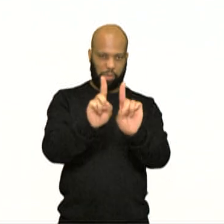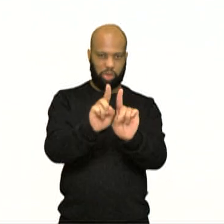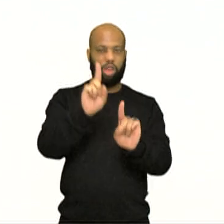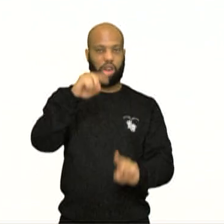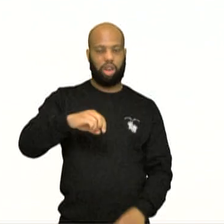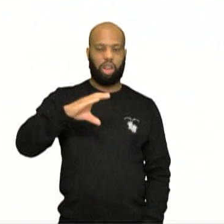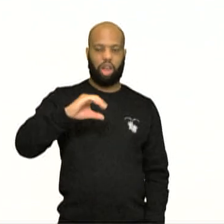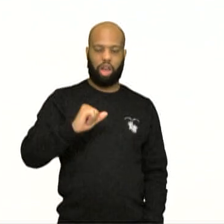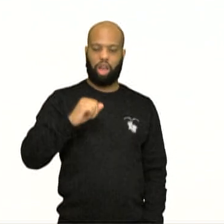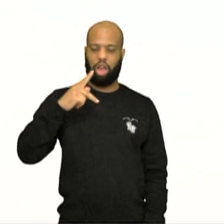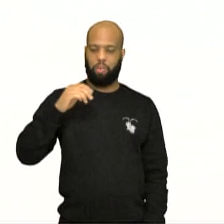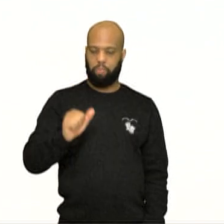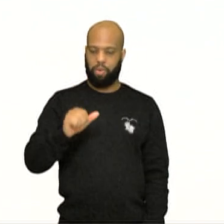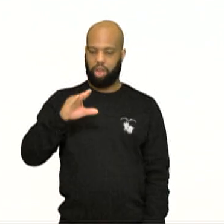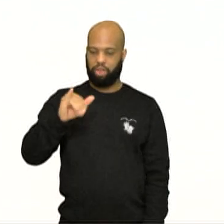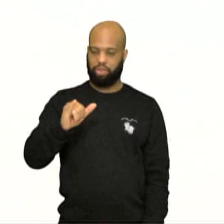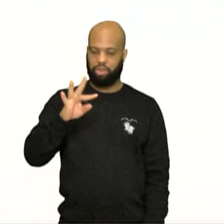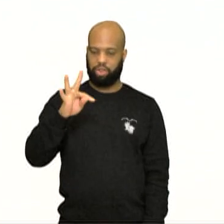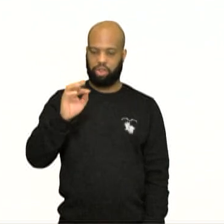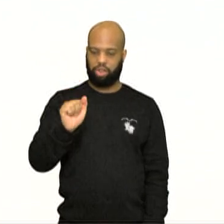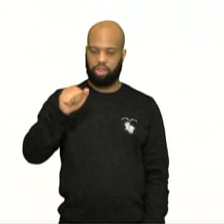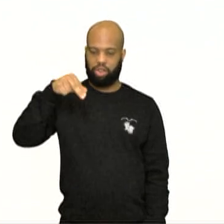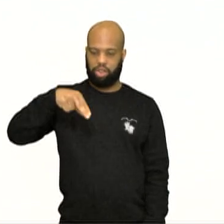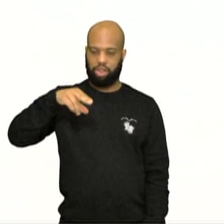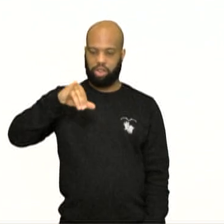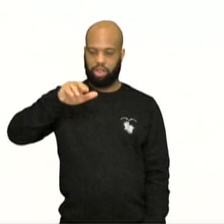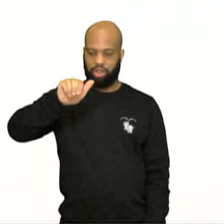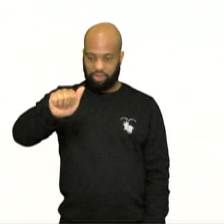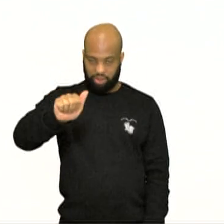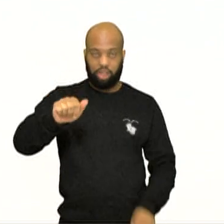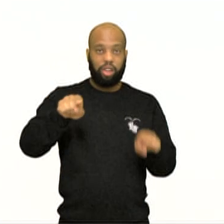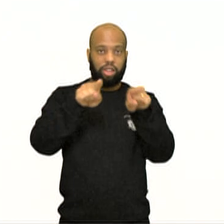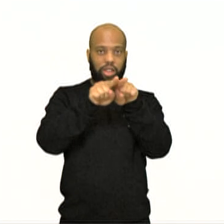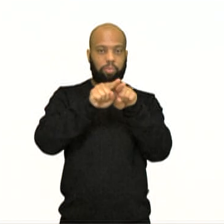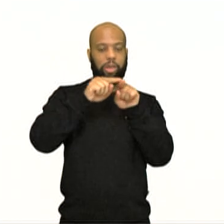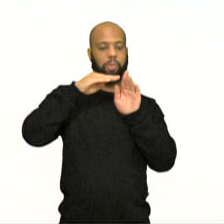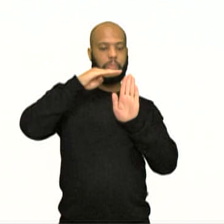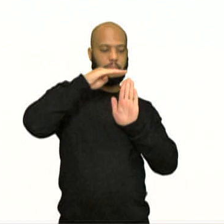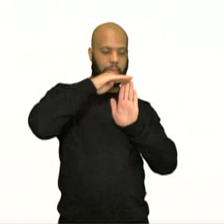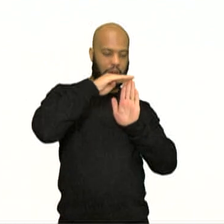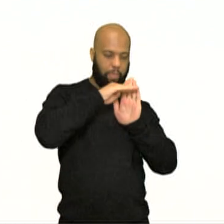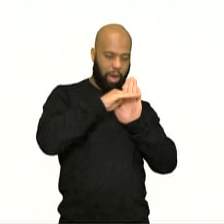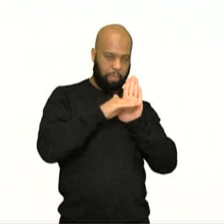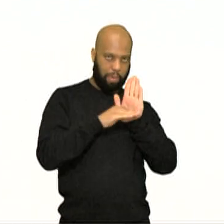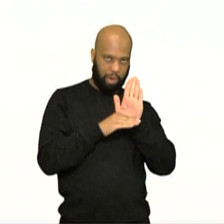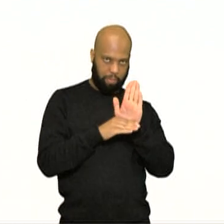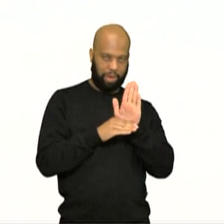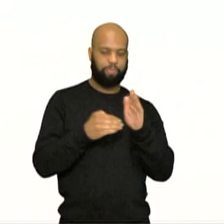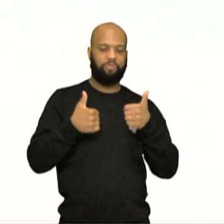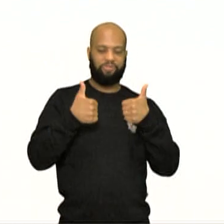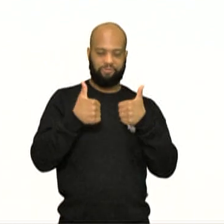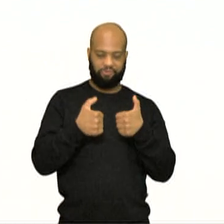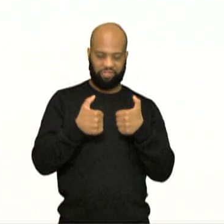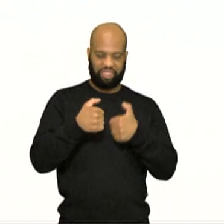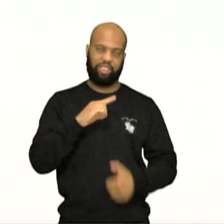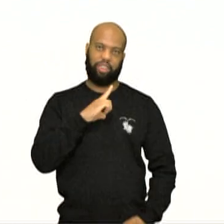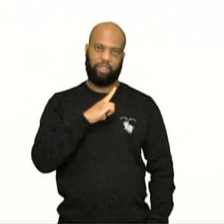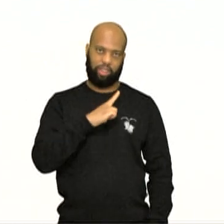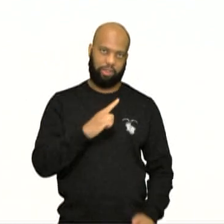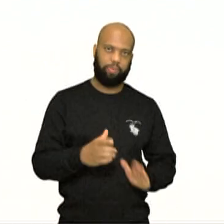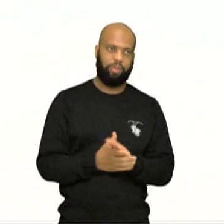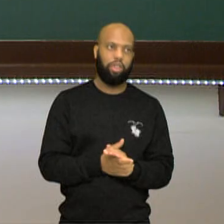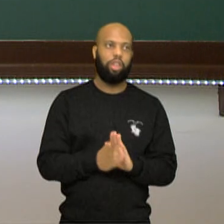capacitância, e suas propriedades físicas. Vamos lá. Então, o capacitor